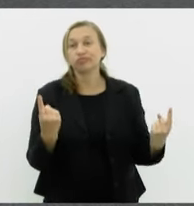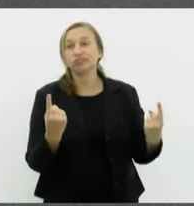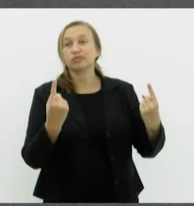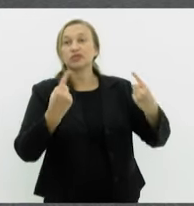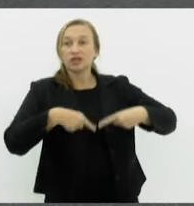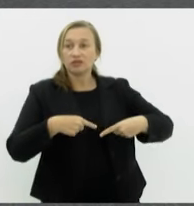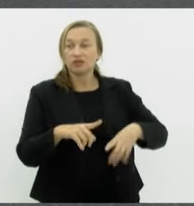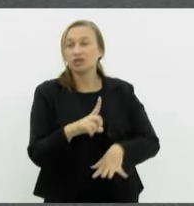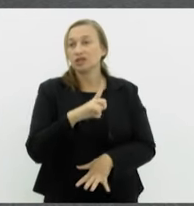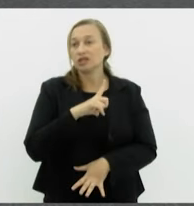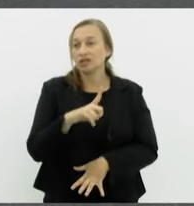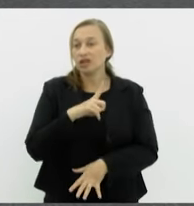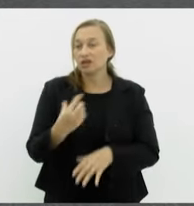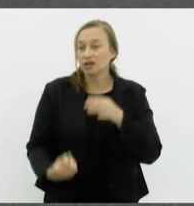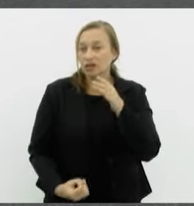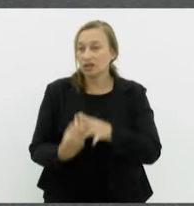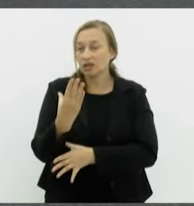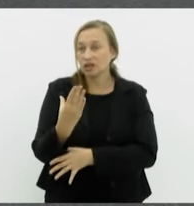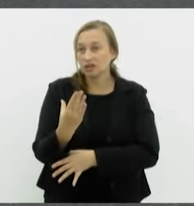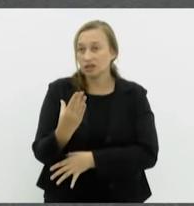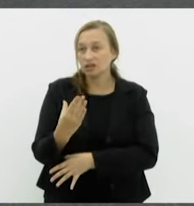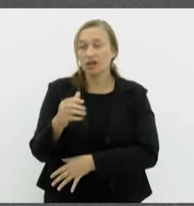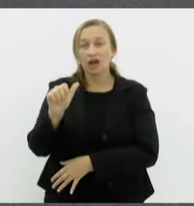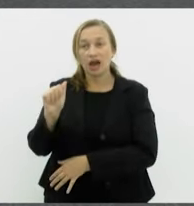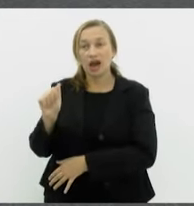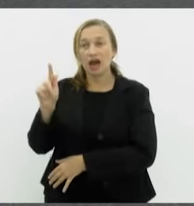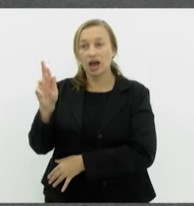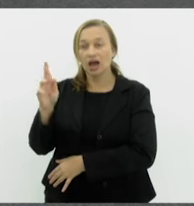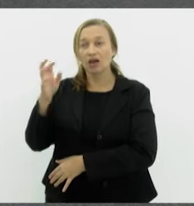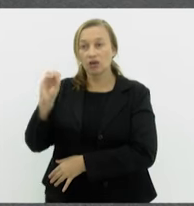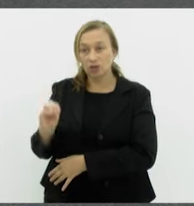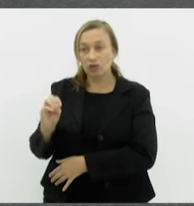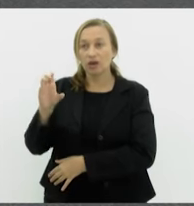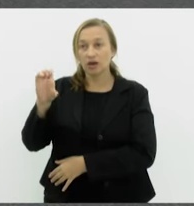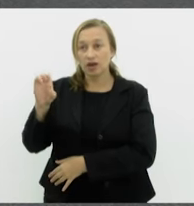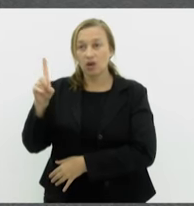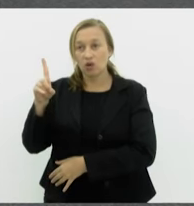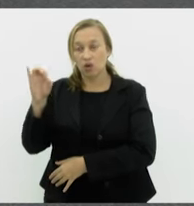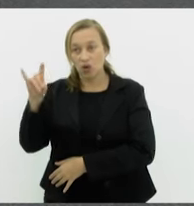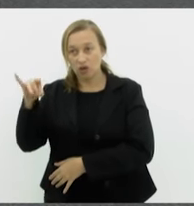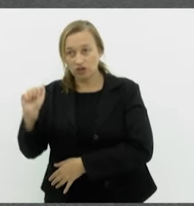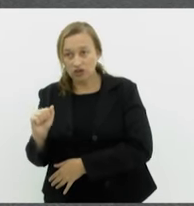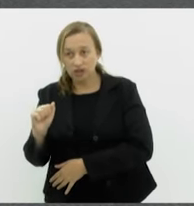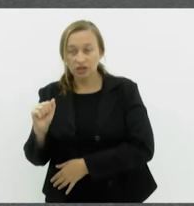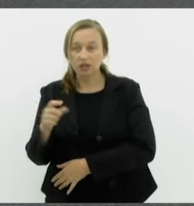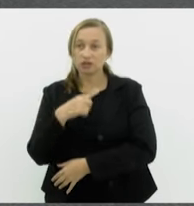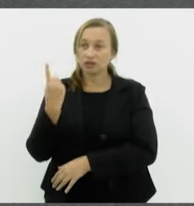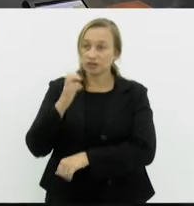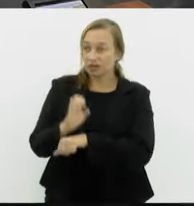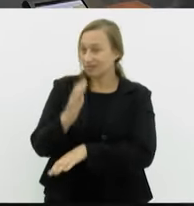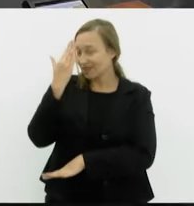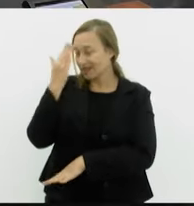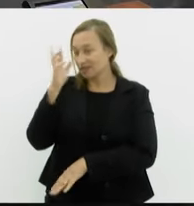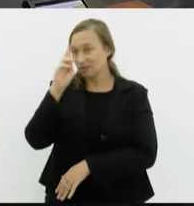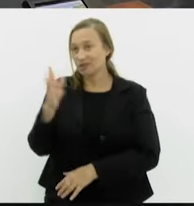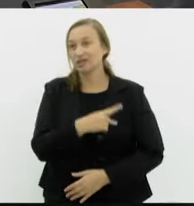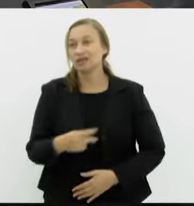nós temos da construção da produção agroecológica no nosso Estado. Obrigada, presidente.